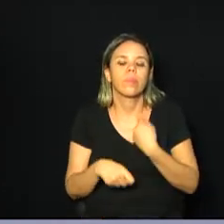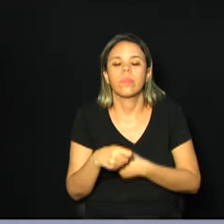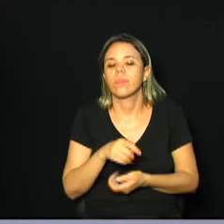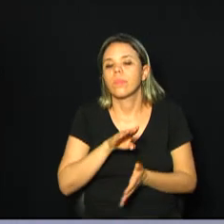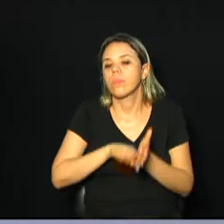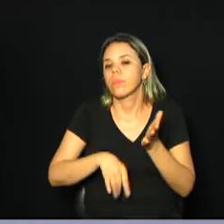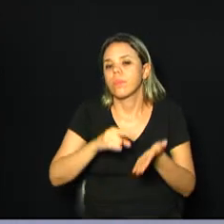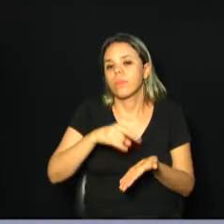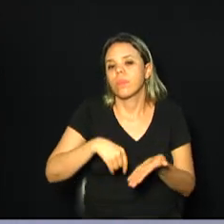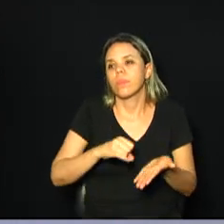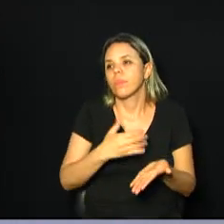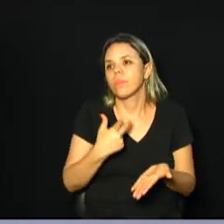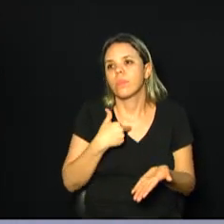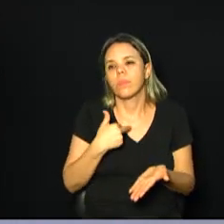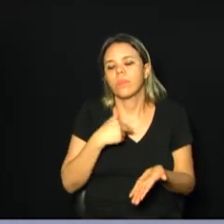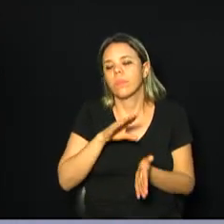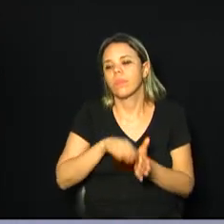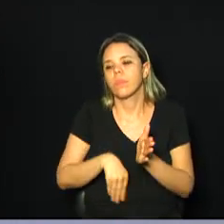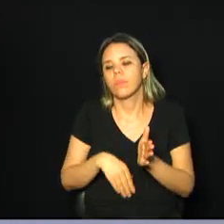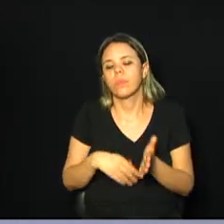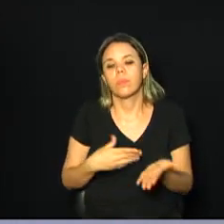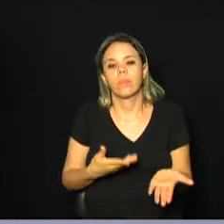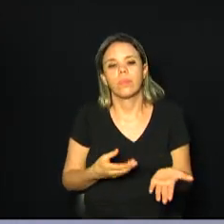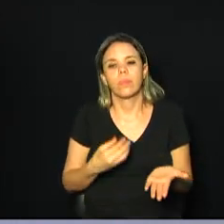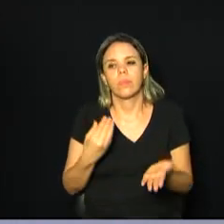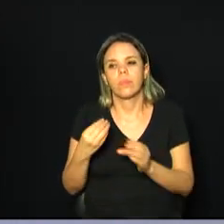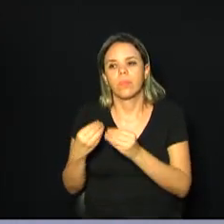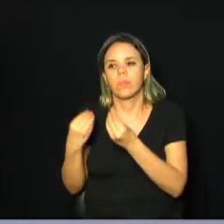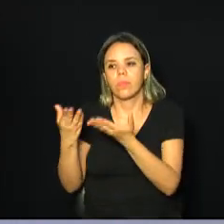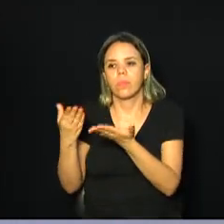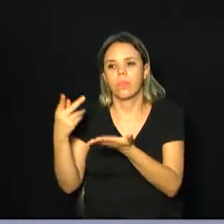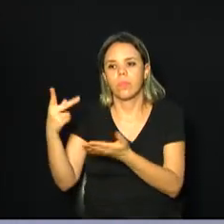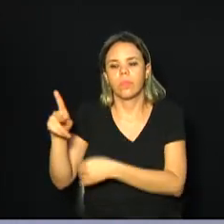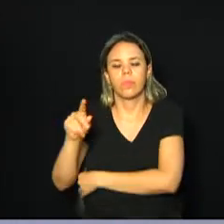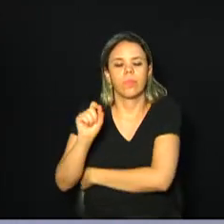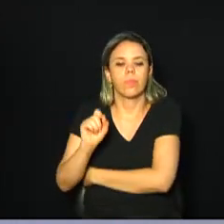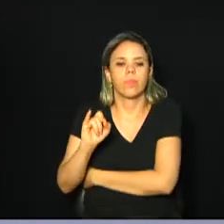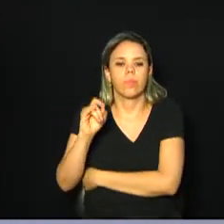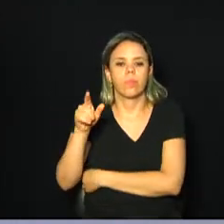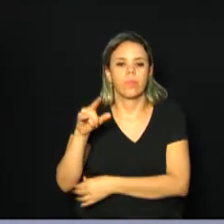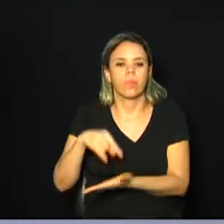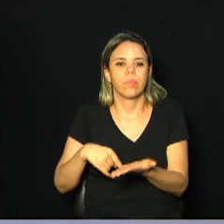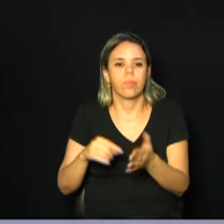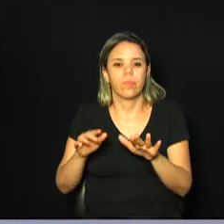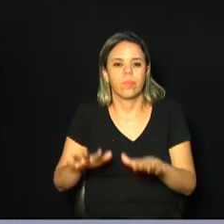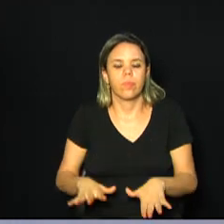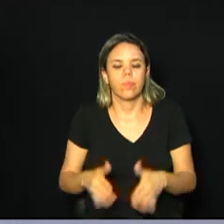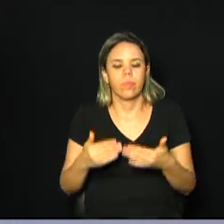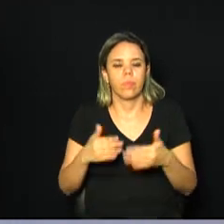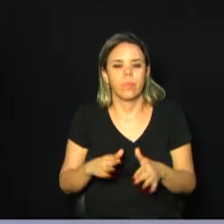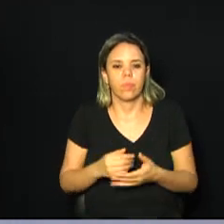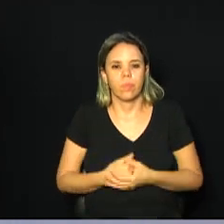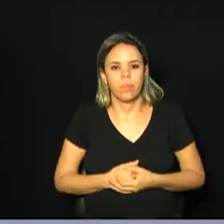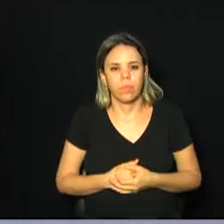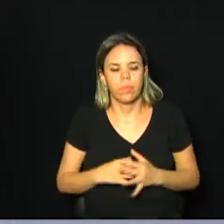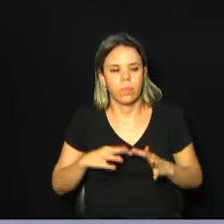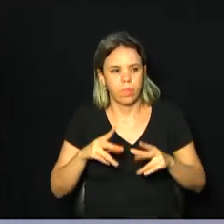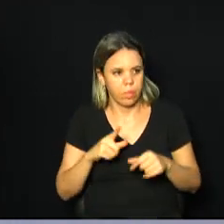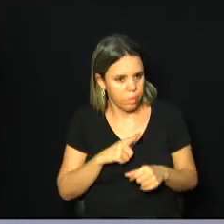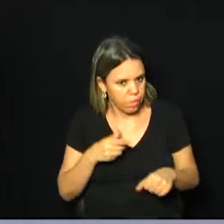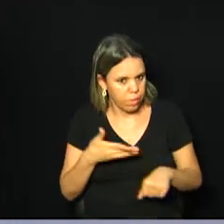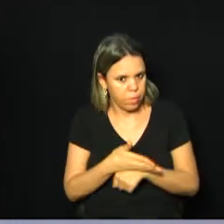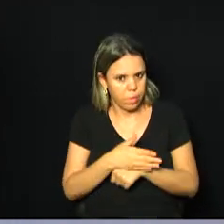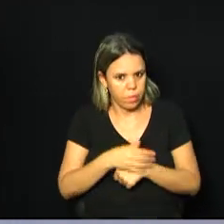nota fiscal, eu não poderia fazer uma nota fiscal, mandar para você, e se essa nota ficasse em aberto, que todo mundo tivesse